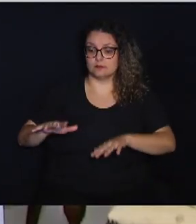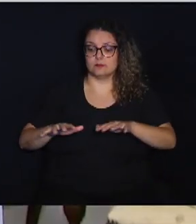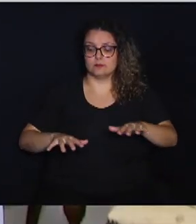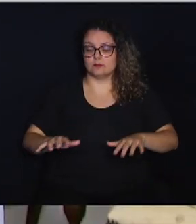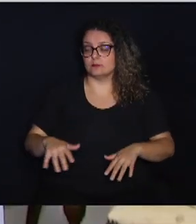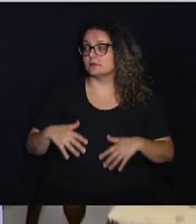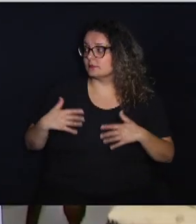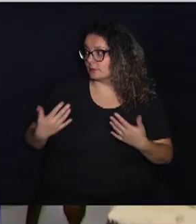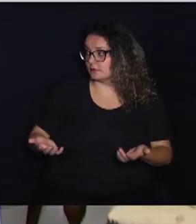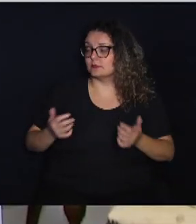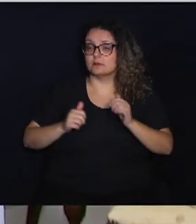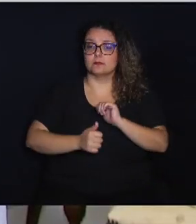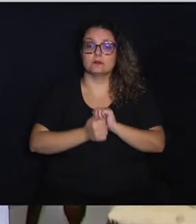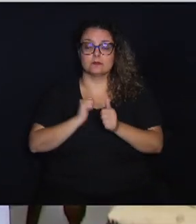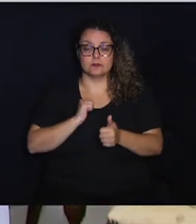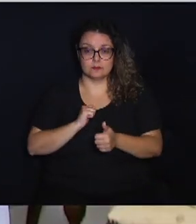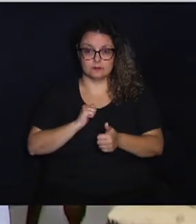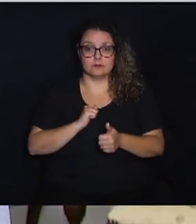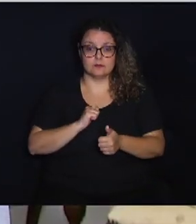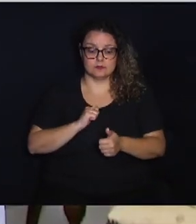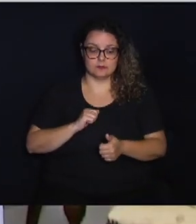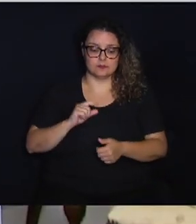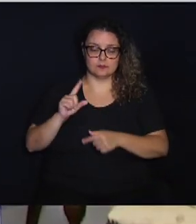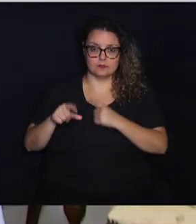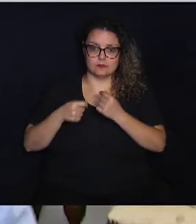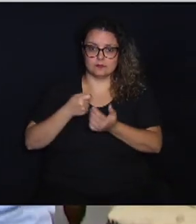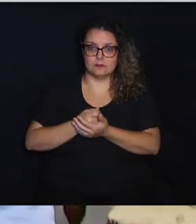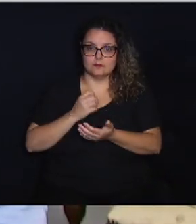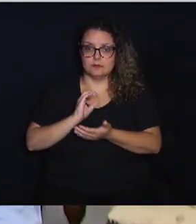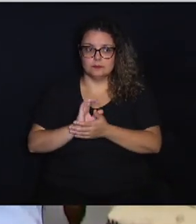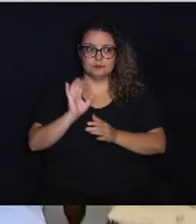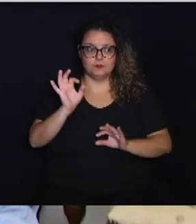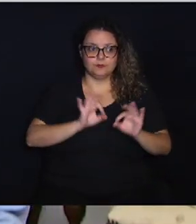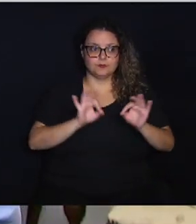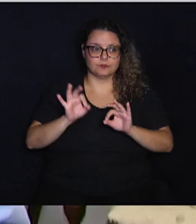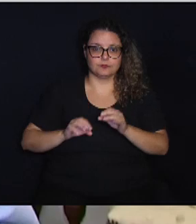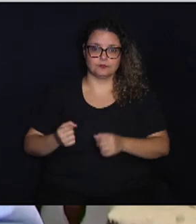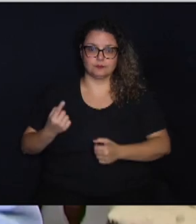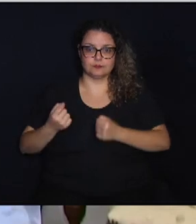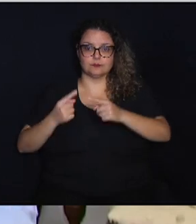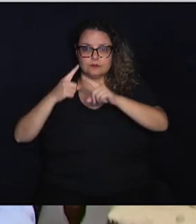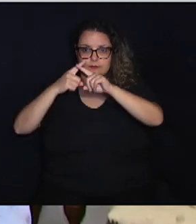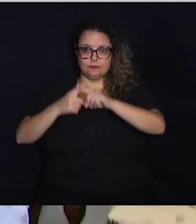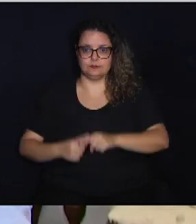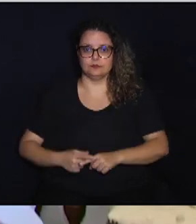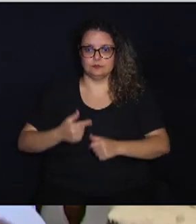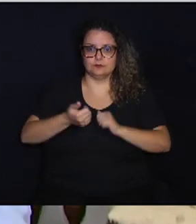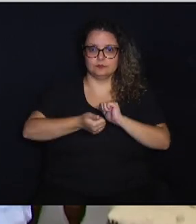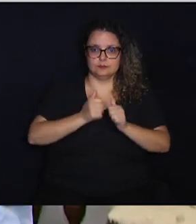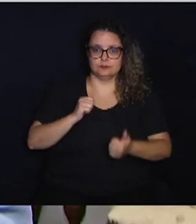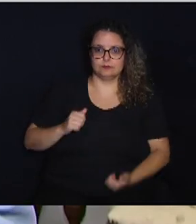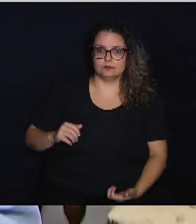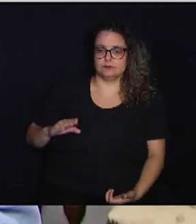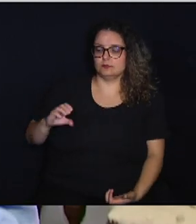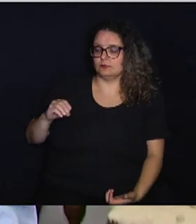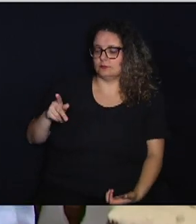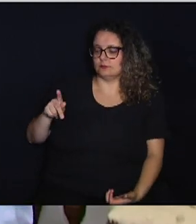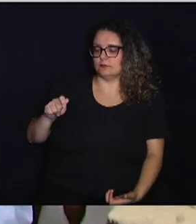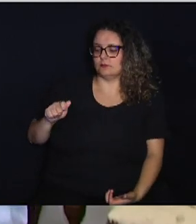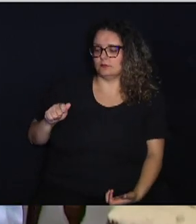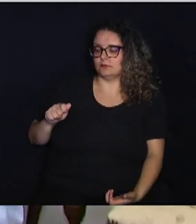o esporte, eu destinei novamente recursos para organizar alguns campeonatos de futebol, Copa Barão, Copa Campo